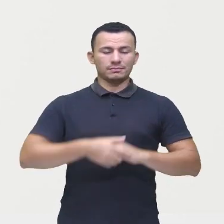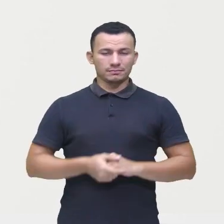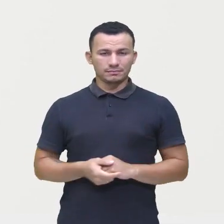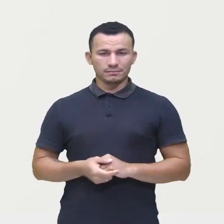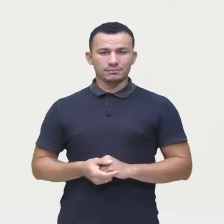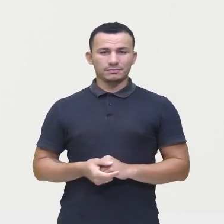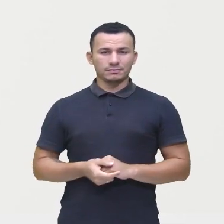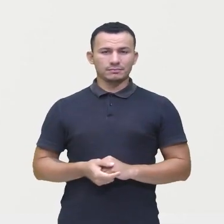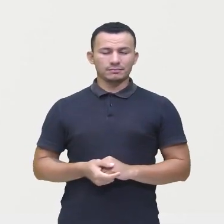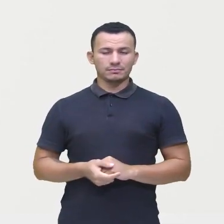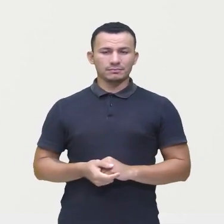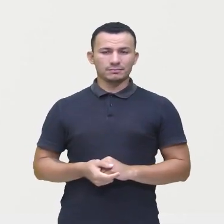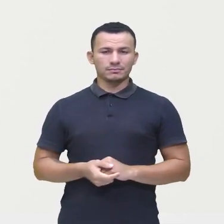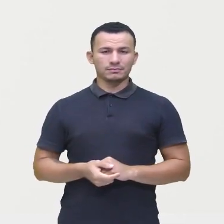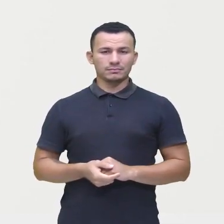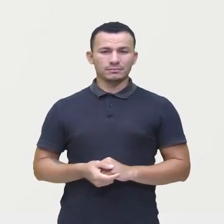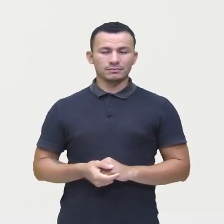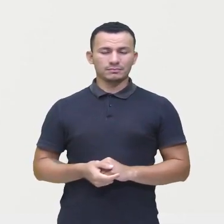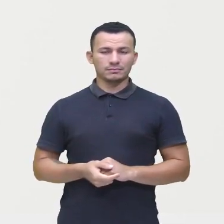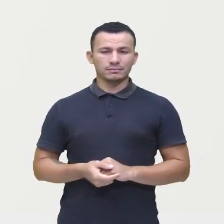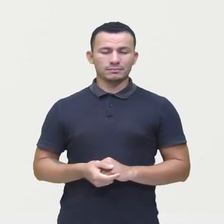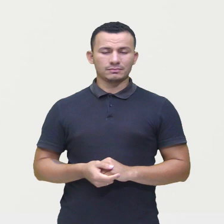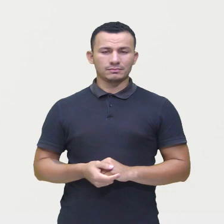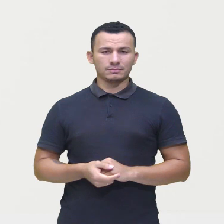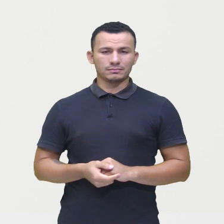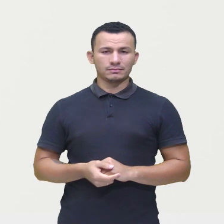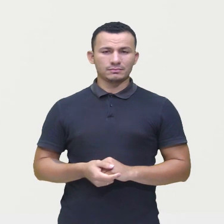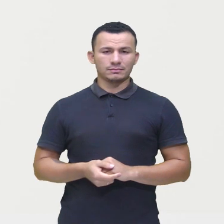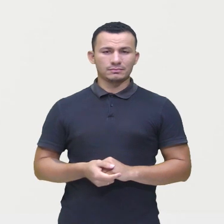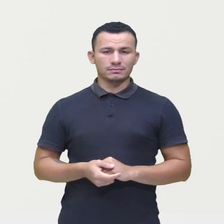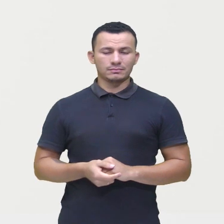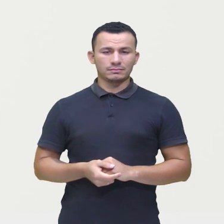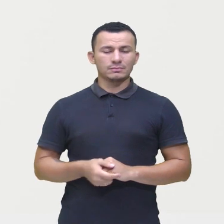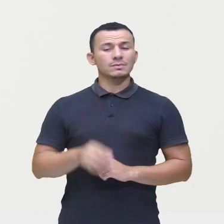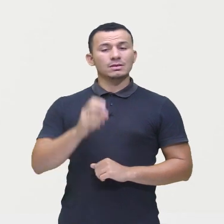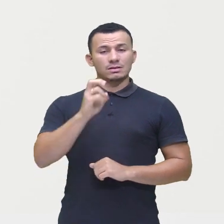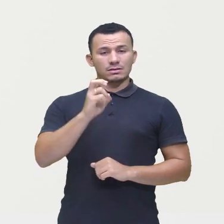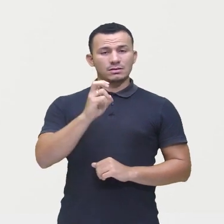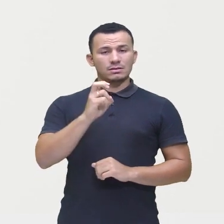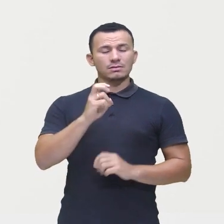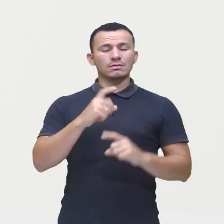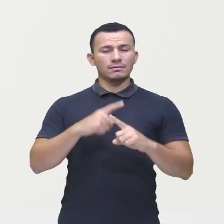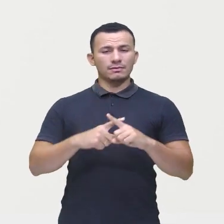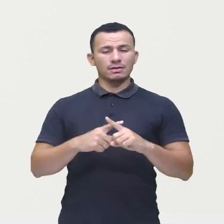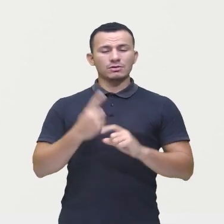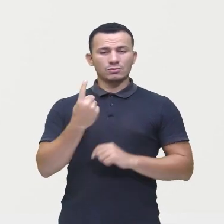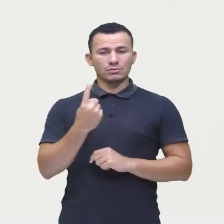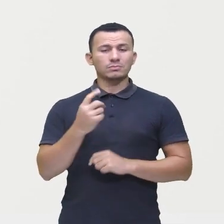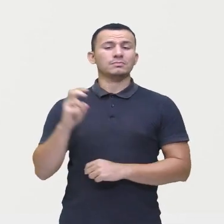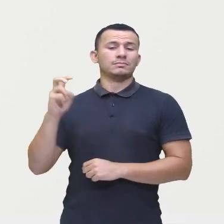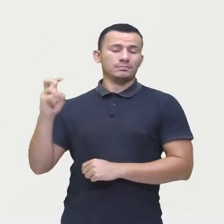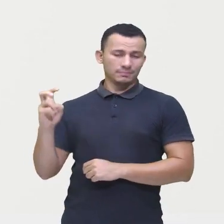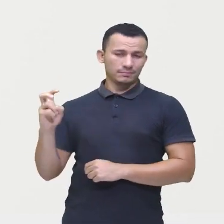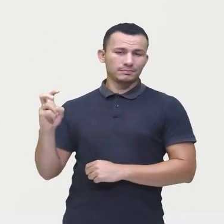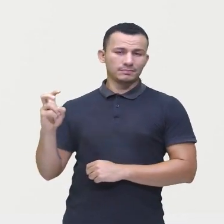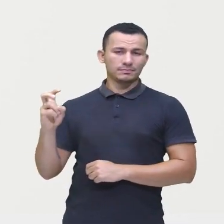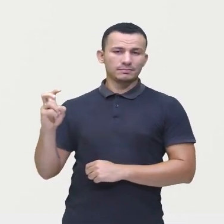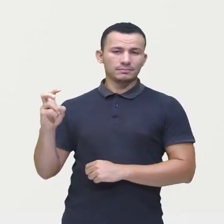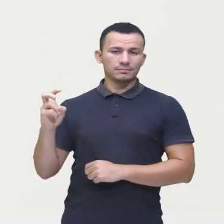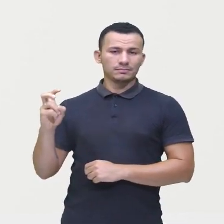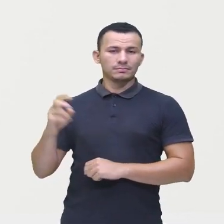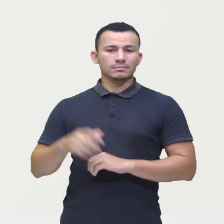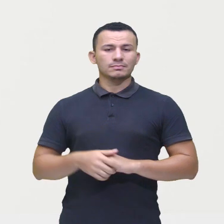1, ok? Então, 5 vezes 1, 5, ok?